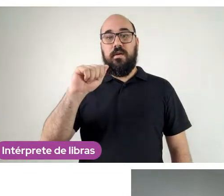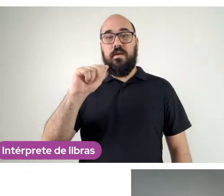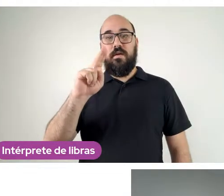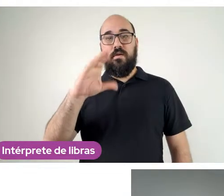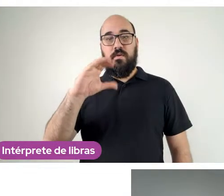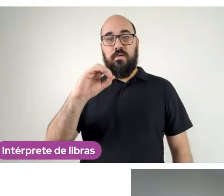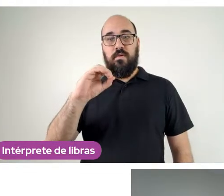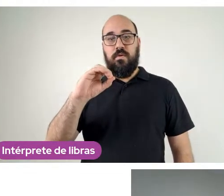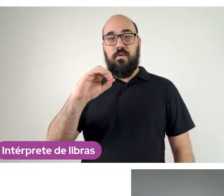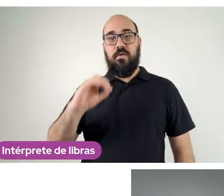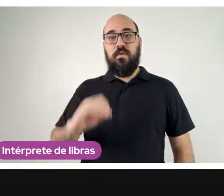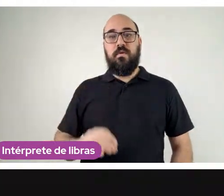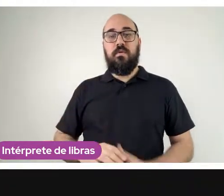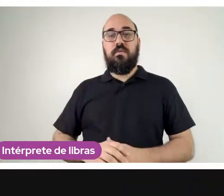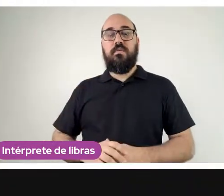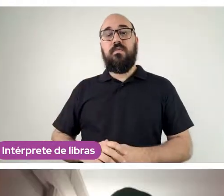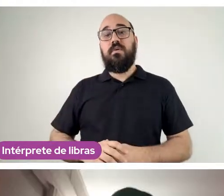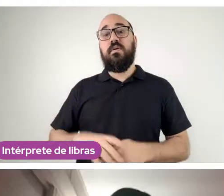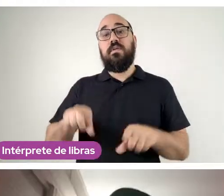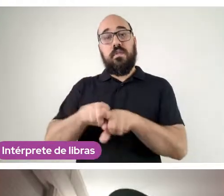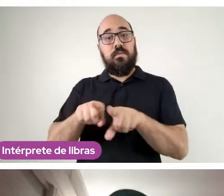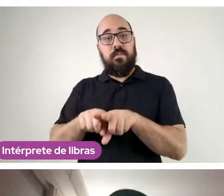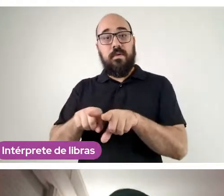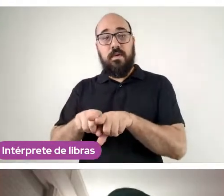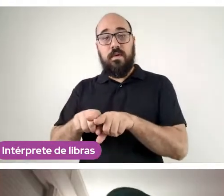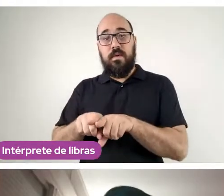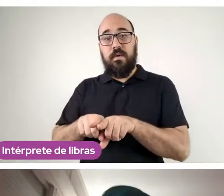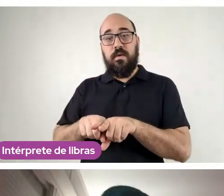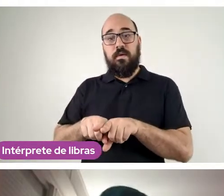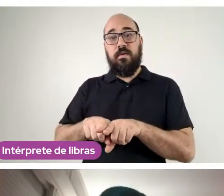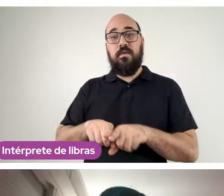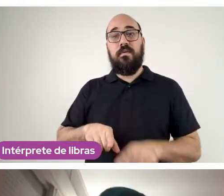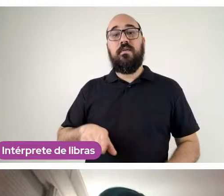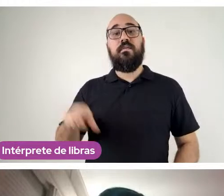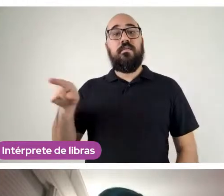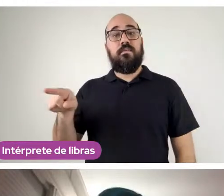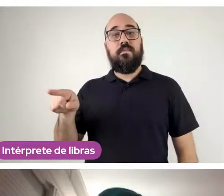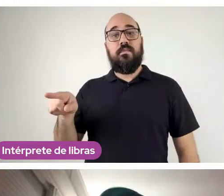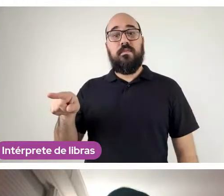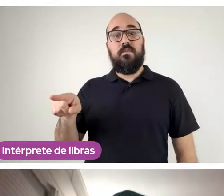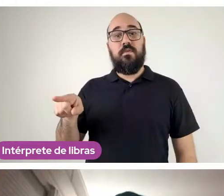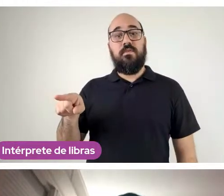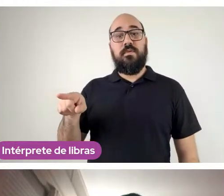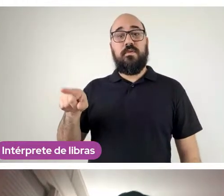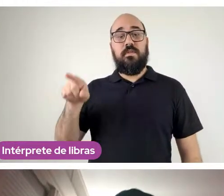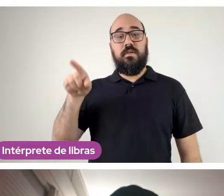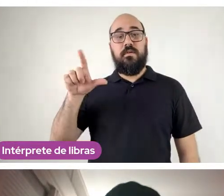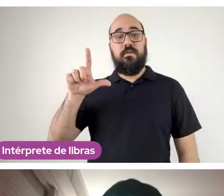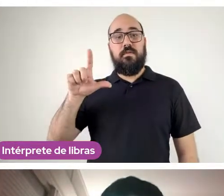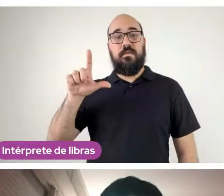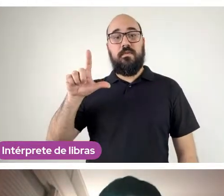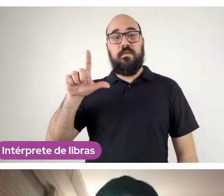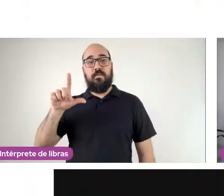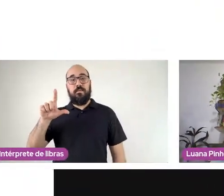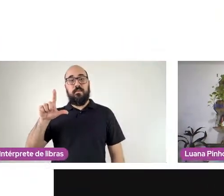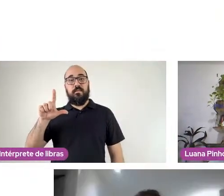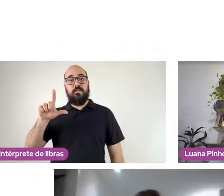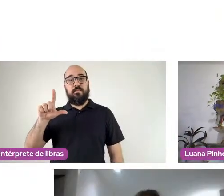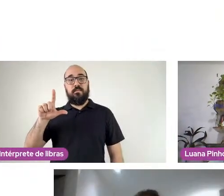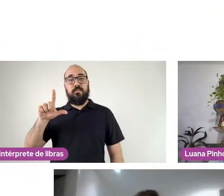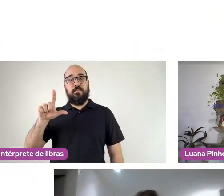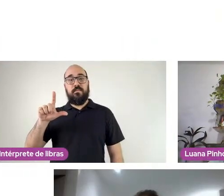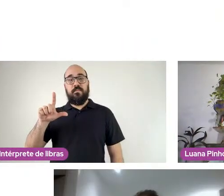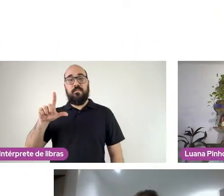oceanografia e também faz parte do painel intergovernamental de mudanças climáticas. e a Simone Penafirme, que faz